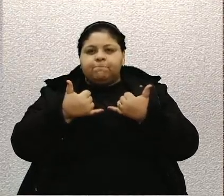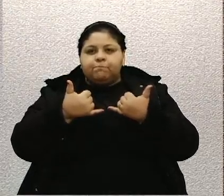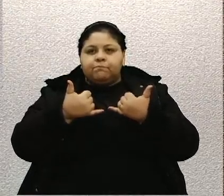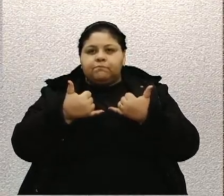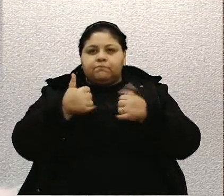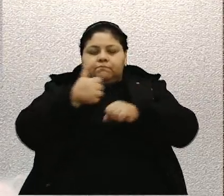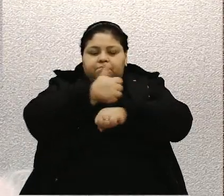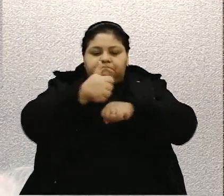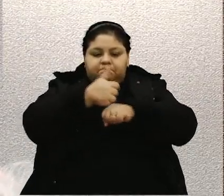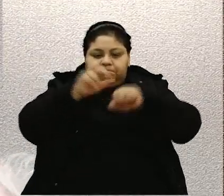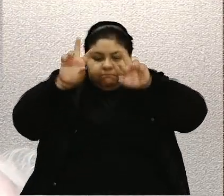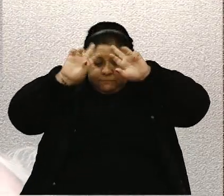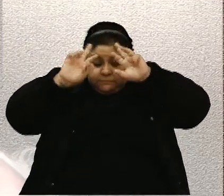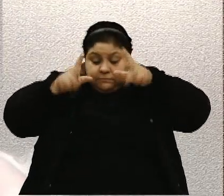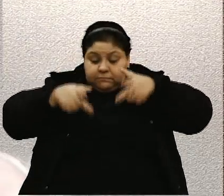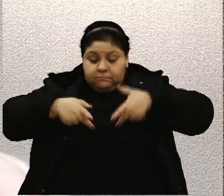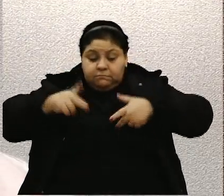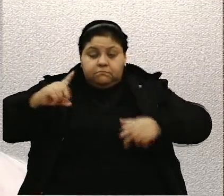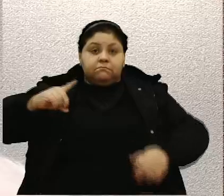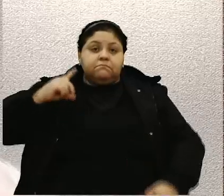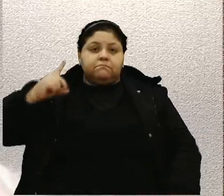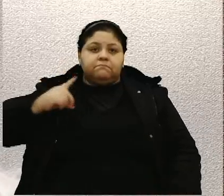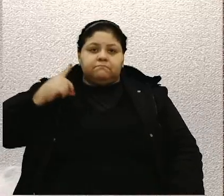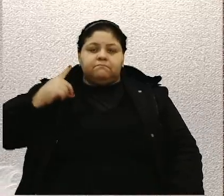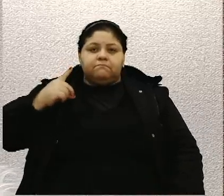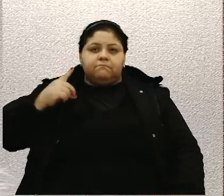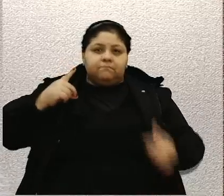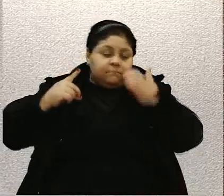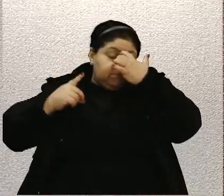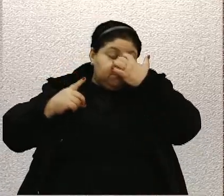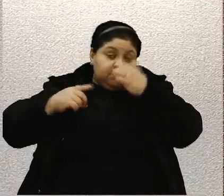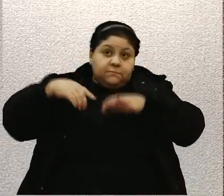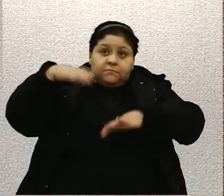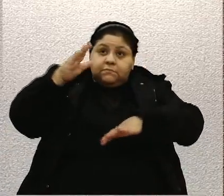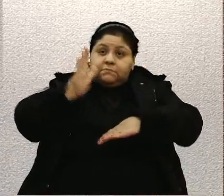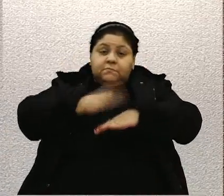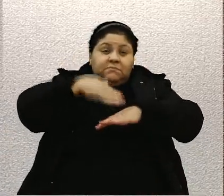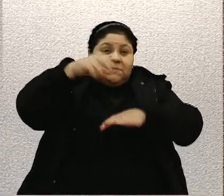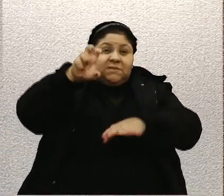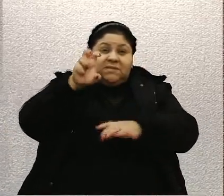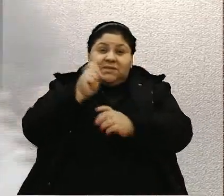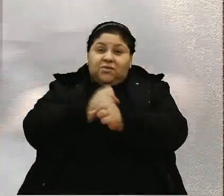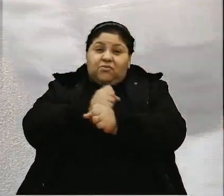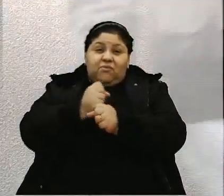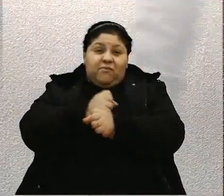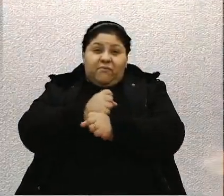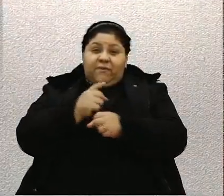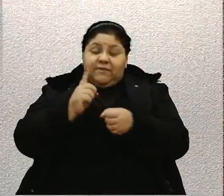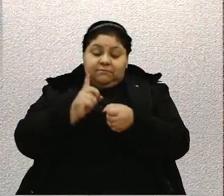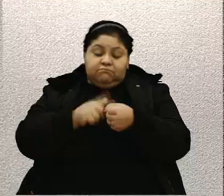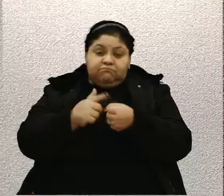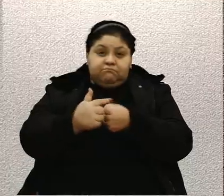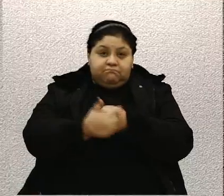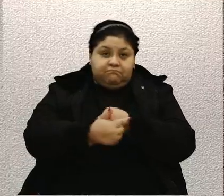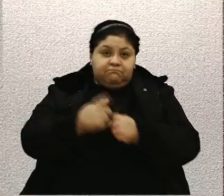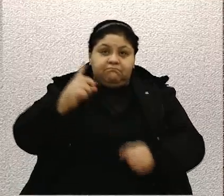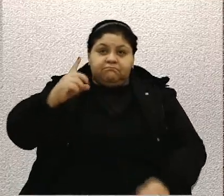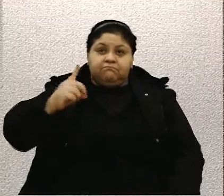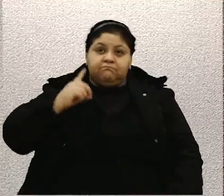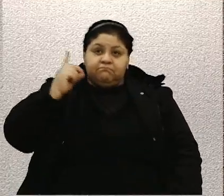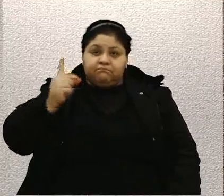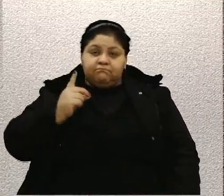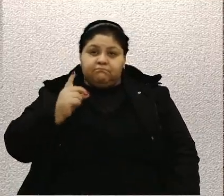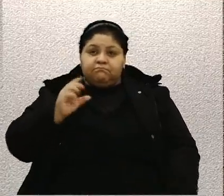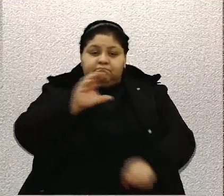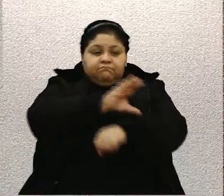profissional reconhecido por advogar por mais de 5 décadas na cidade, diretor do curso de